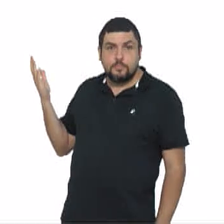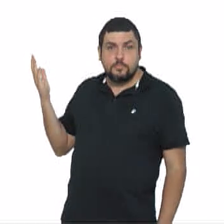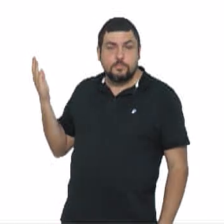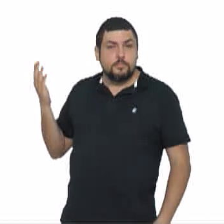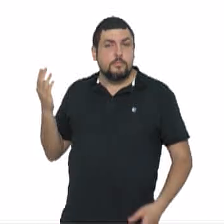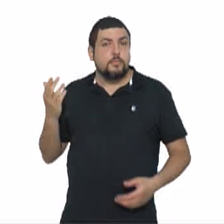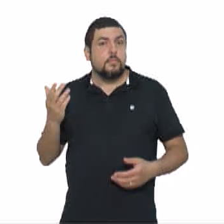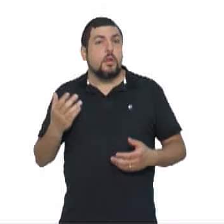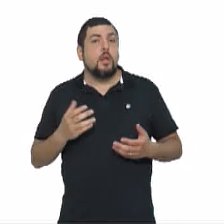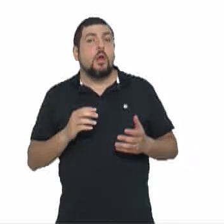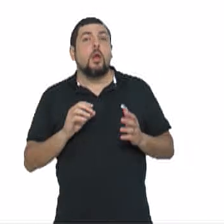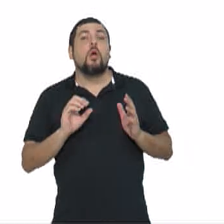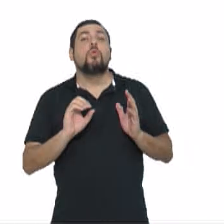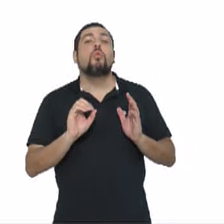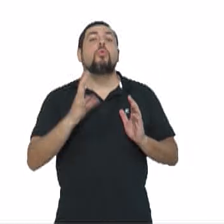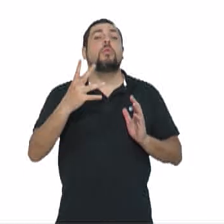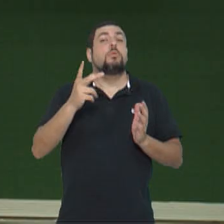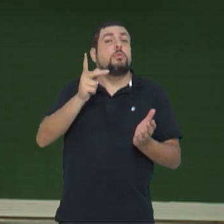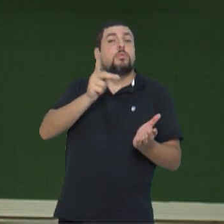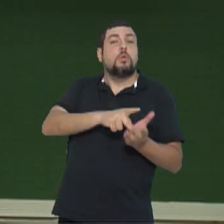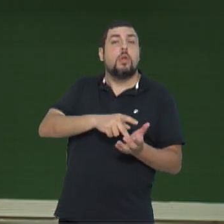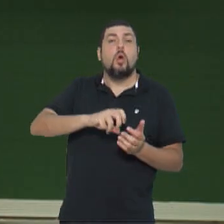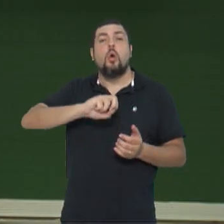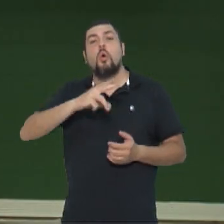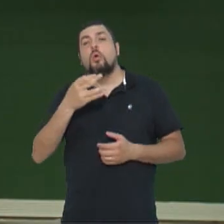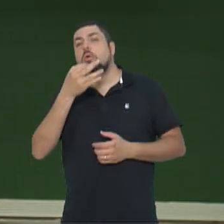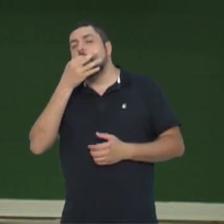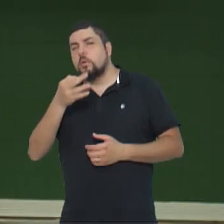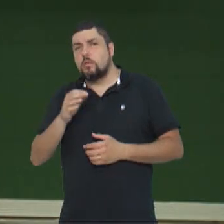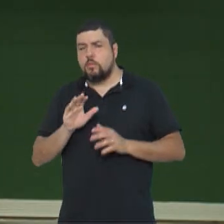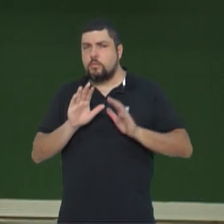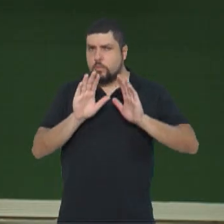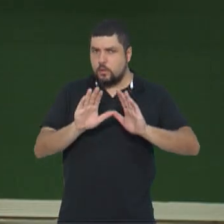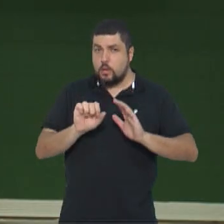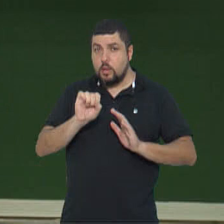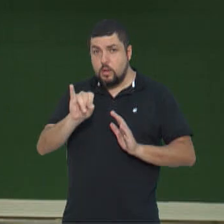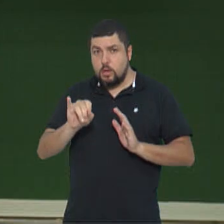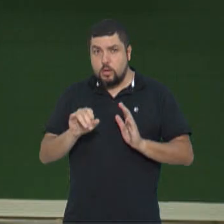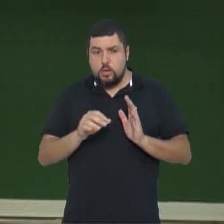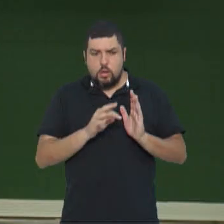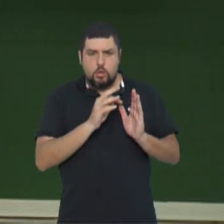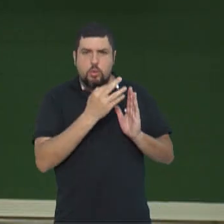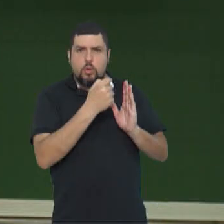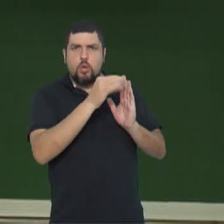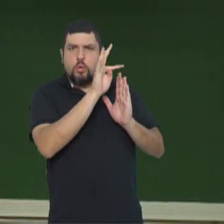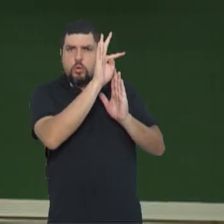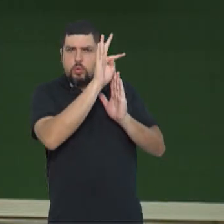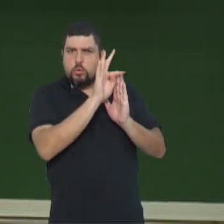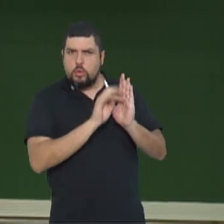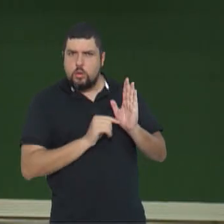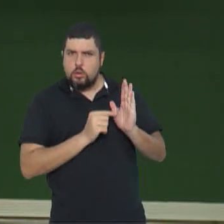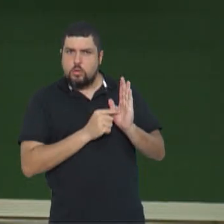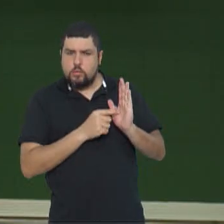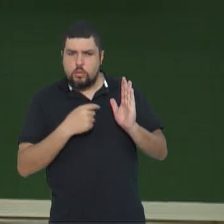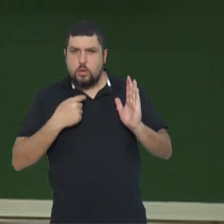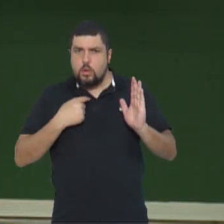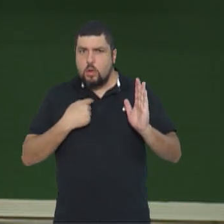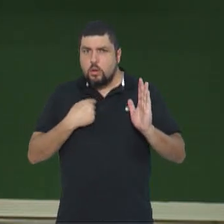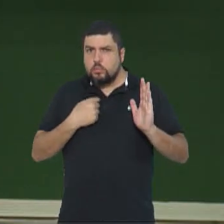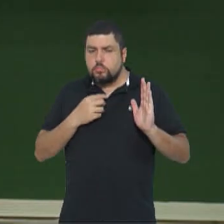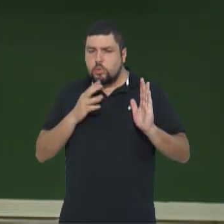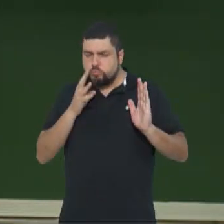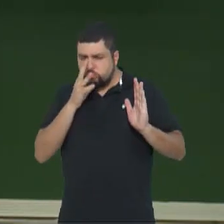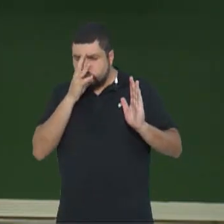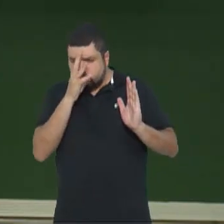ou opinião. Se eu estou fazendo uma análise crítica, se eu estou olhando para o texto, dando a minha interpretação, é opinião, né? A